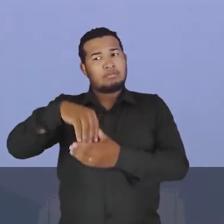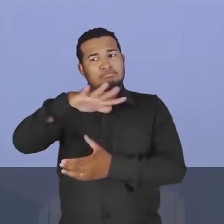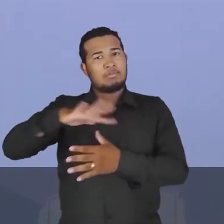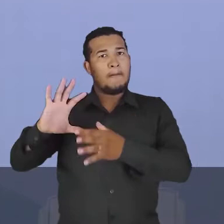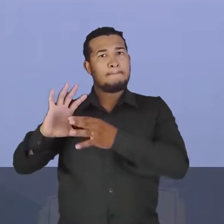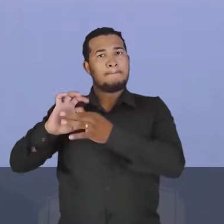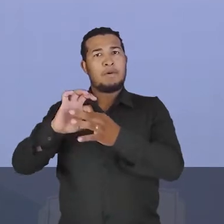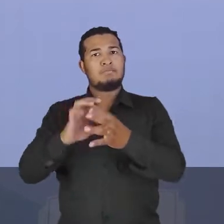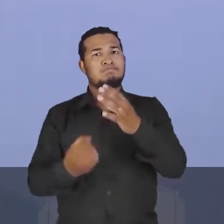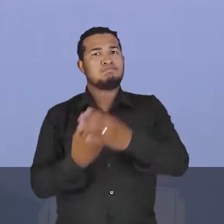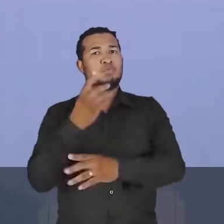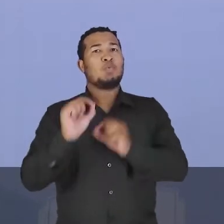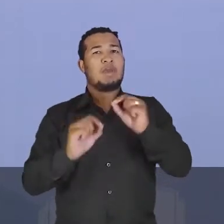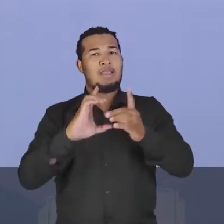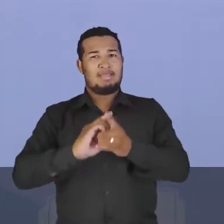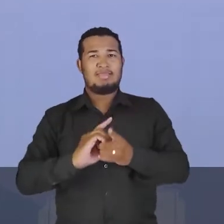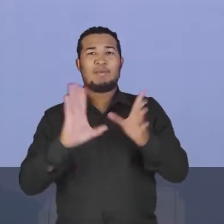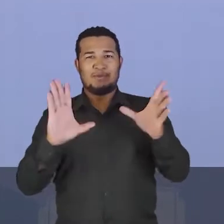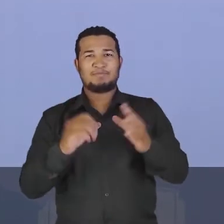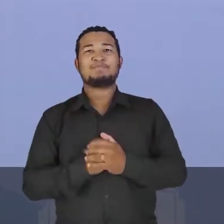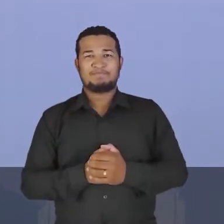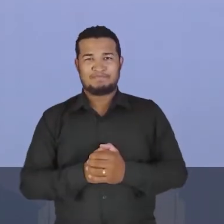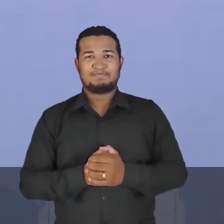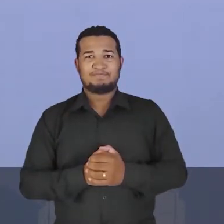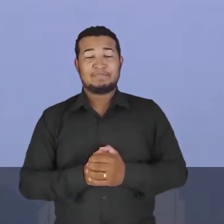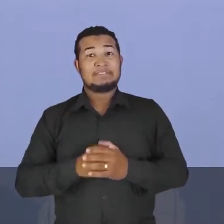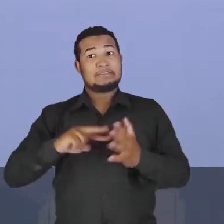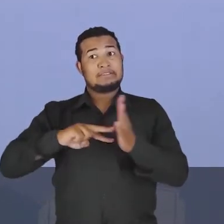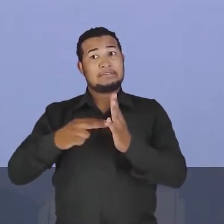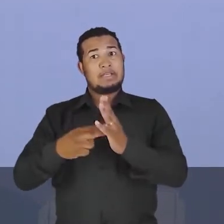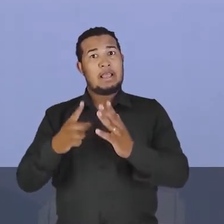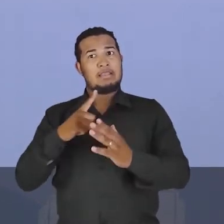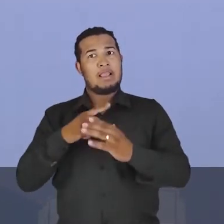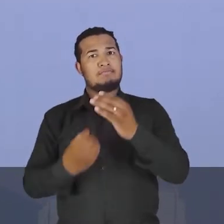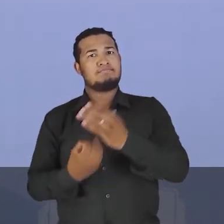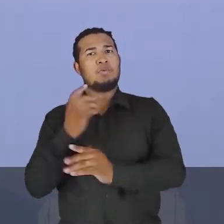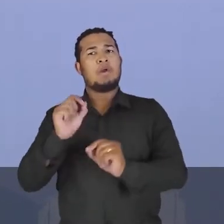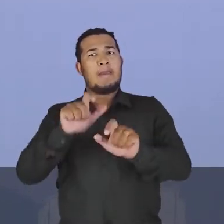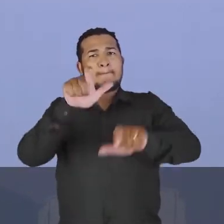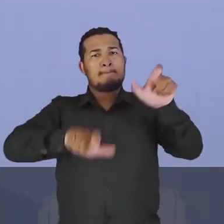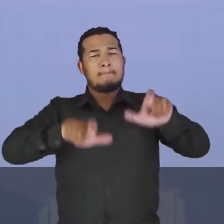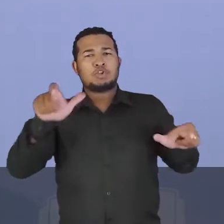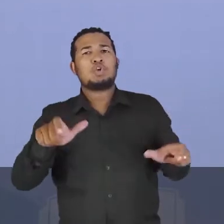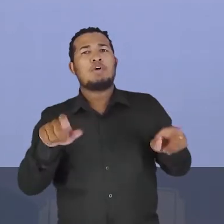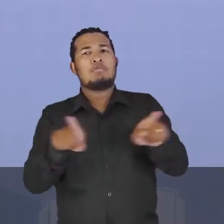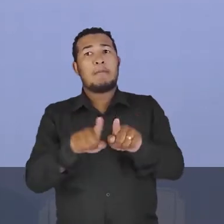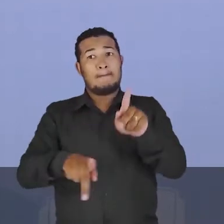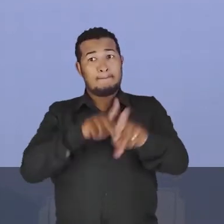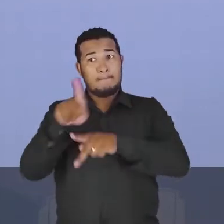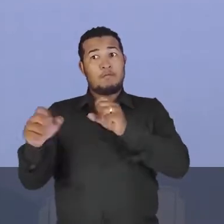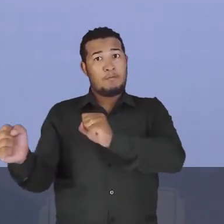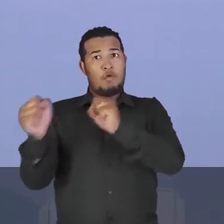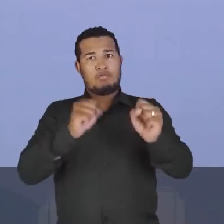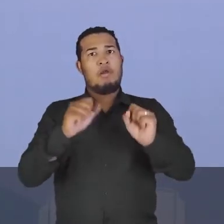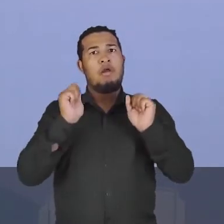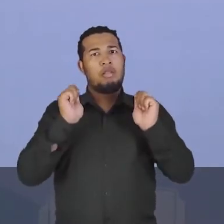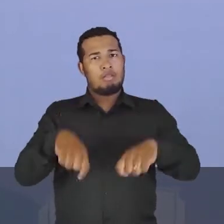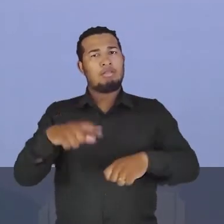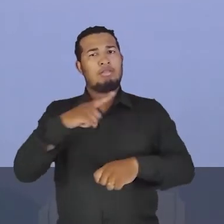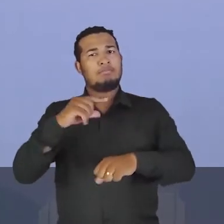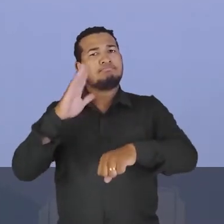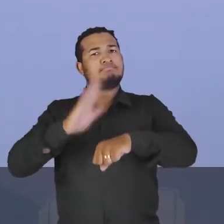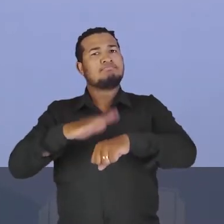onde nasce a democracia, é onde nasce a ideia de as pessoas, o povo ter poder para participar